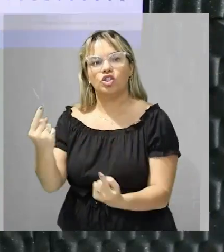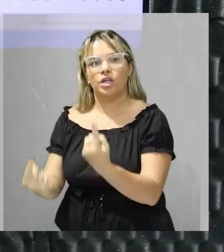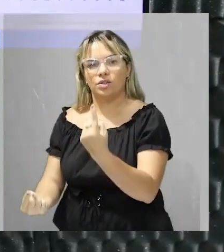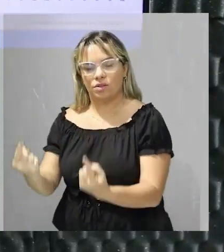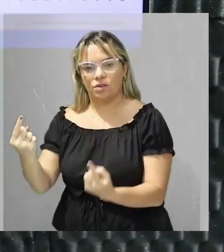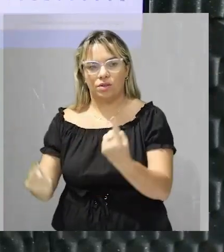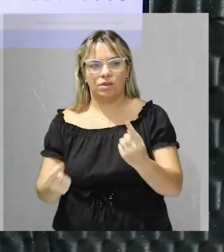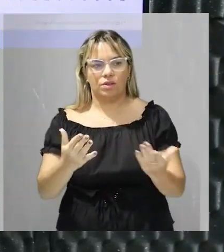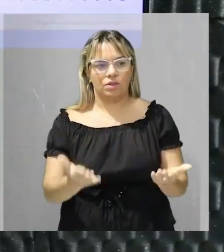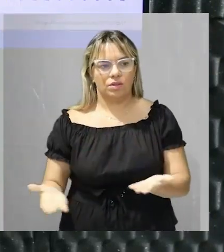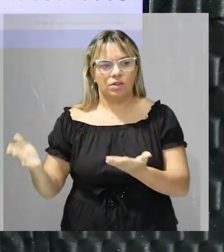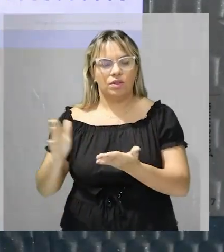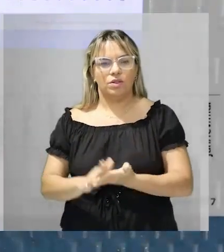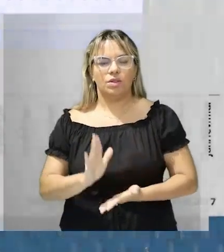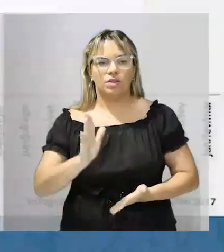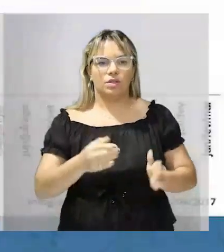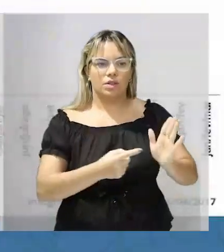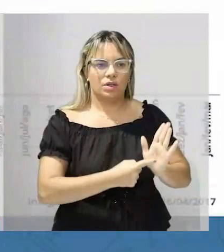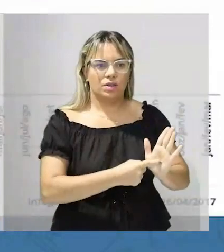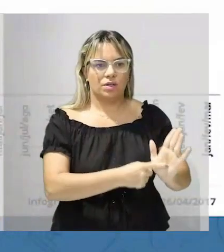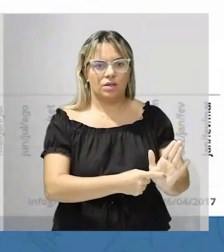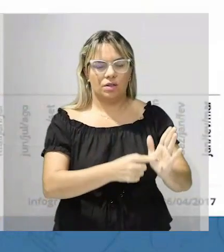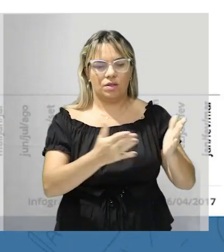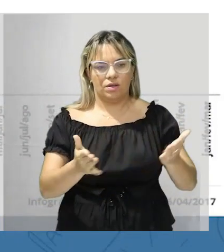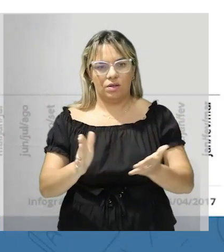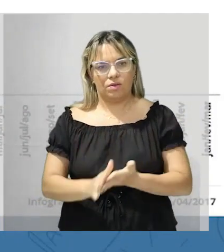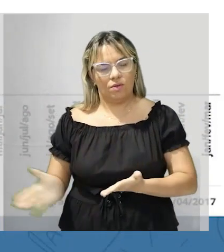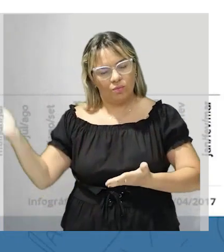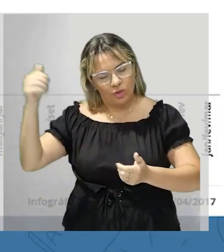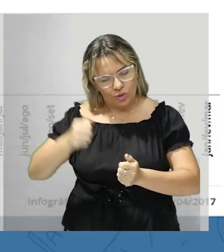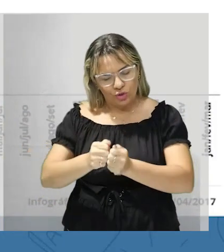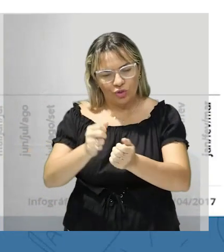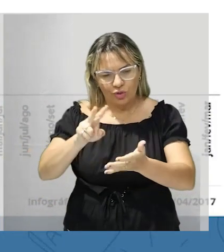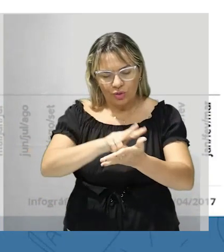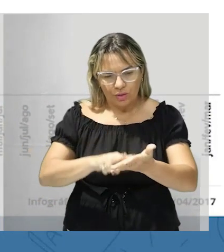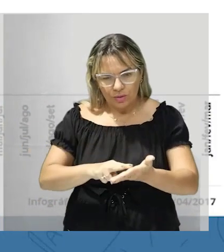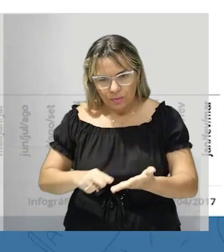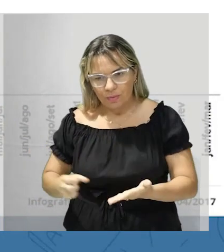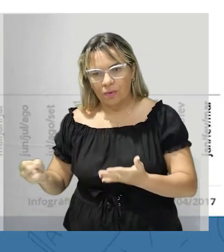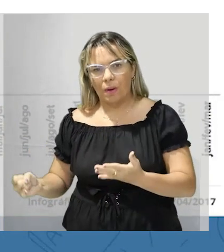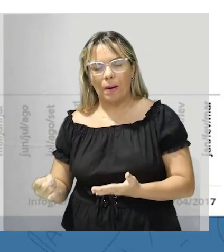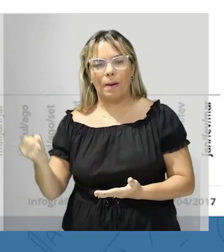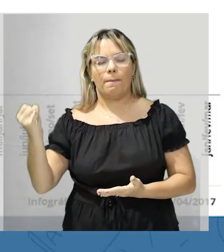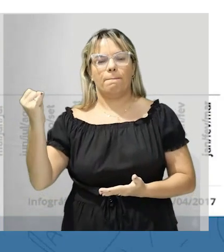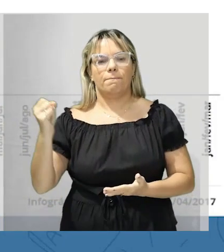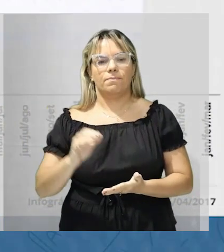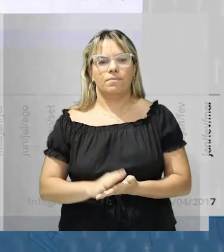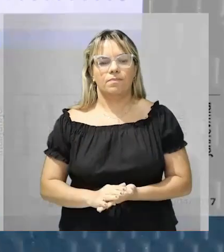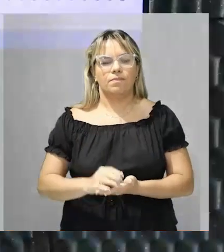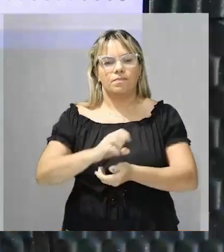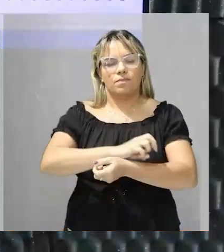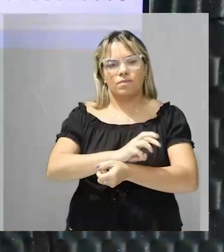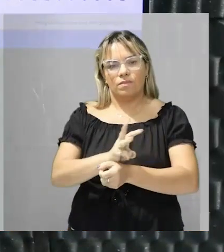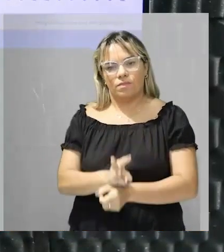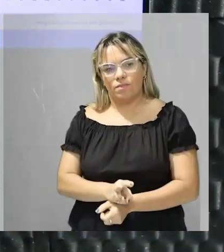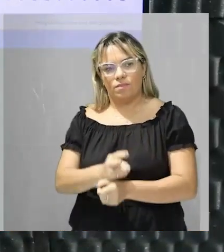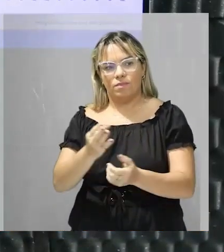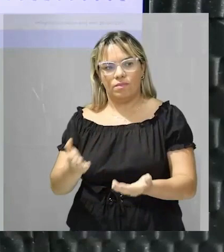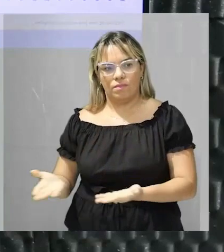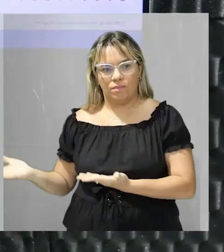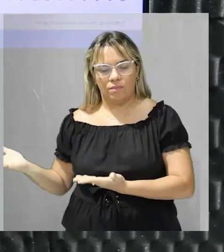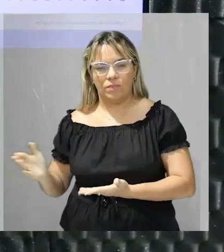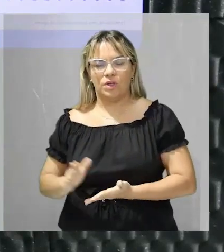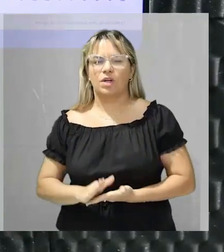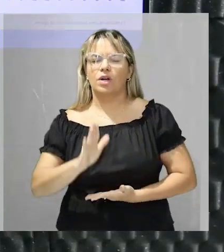a primeira questão Acompanha comigo a leitura é muito importante tá é uma questão que dá o Ema questão formato